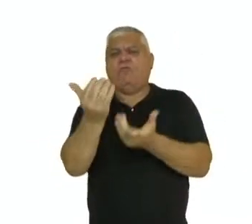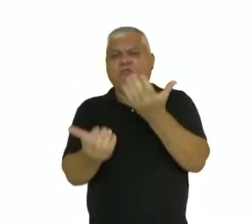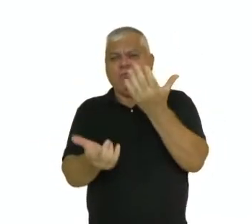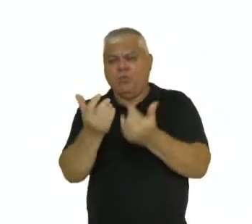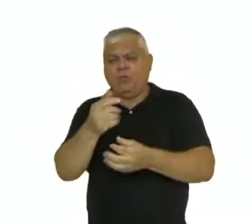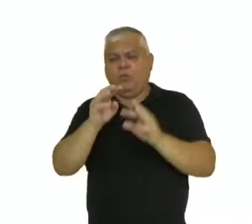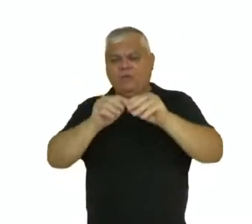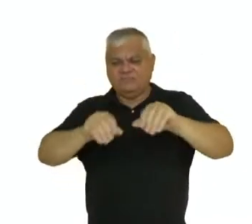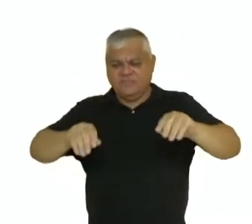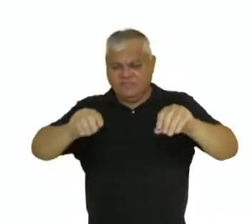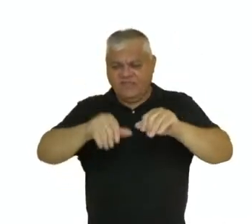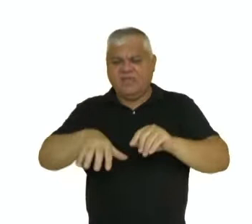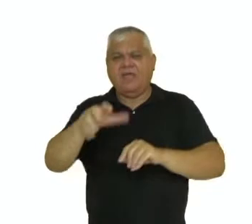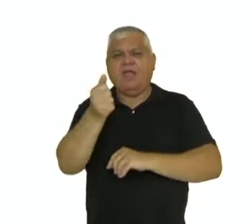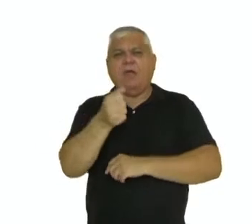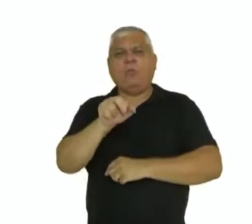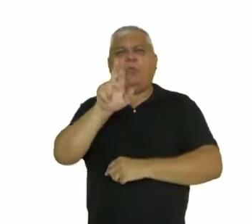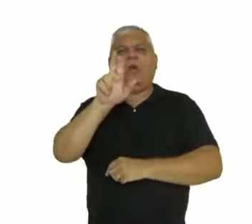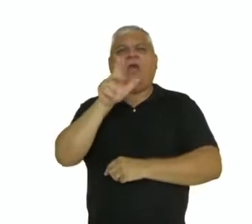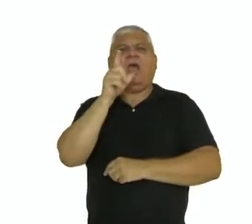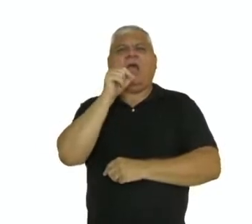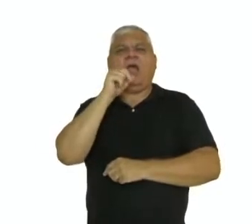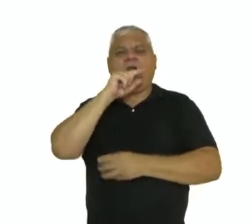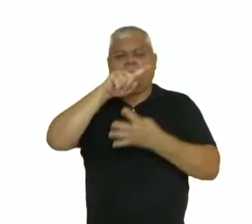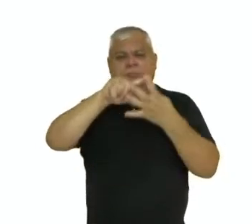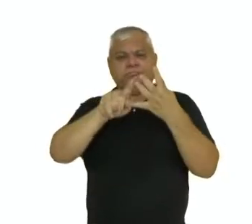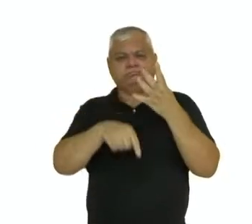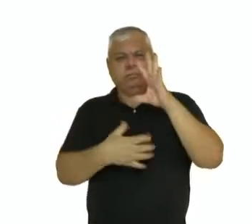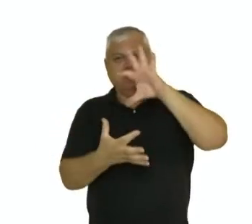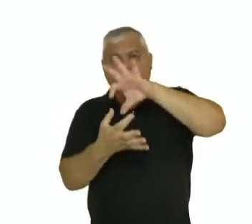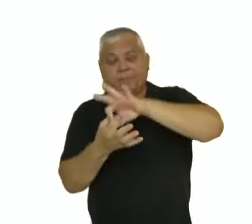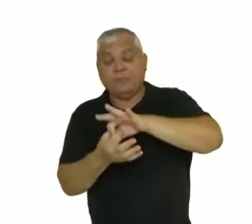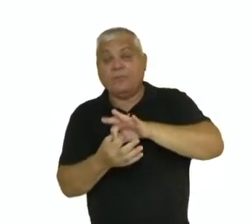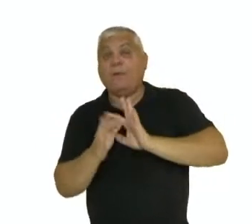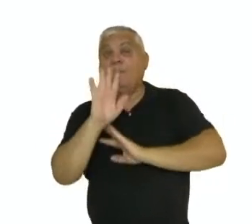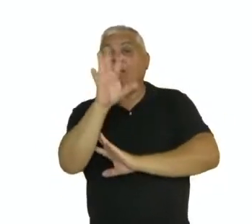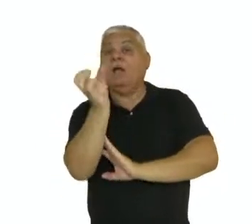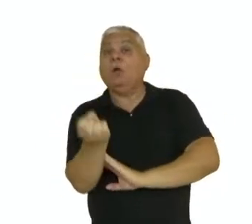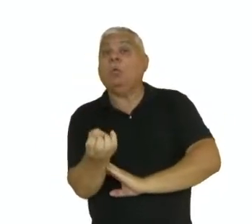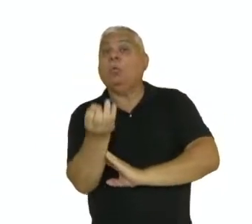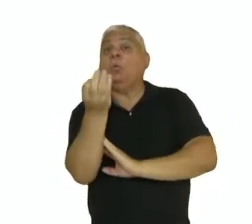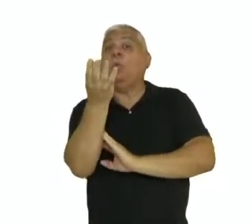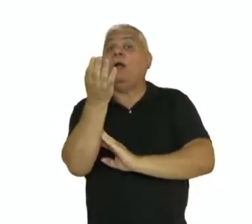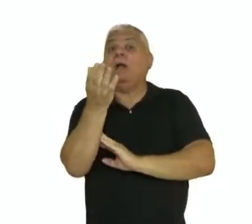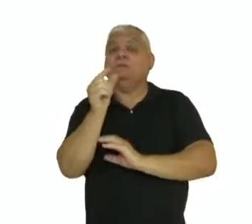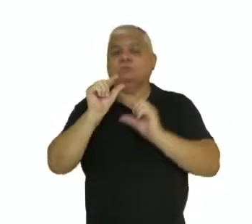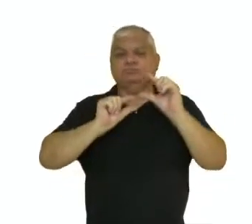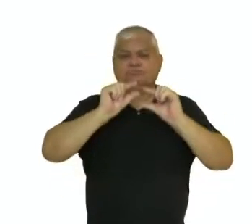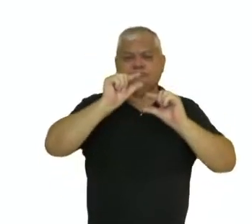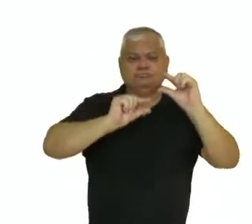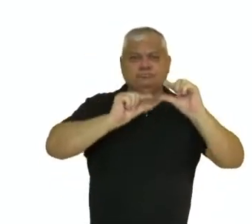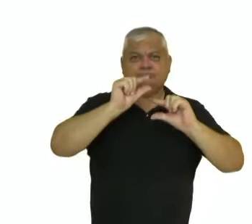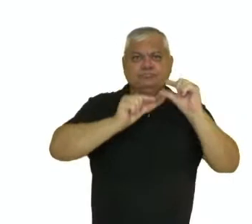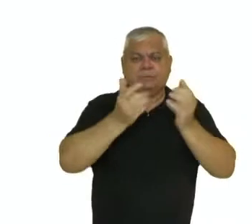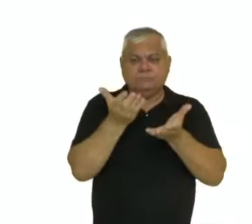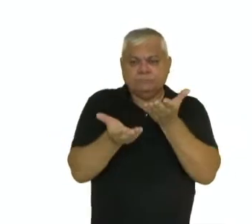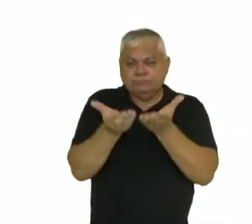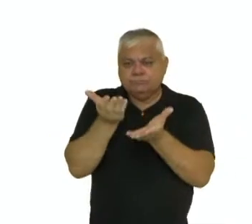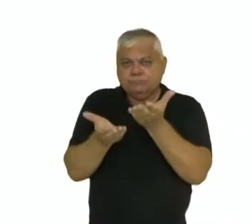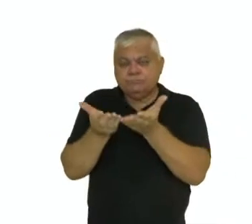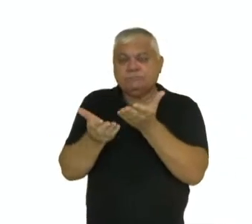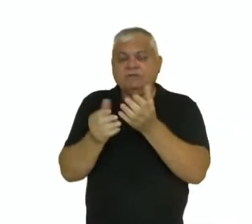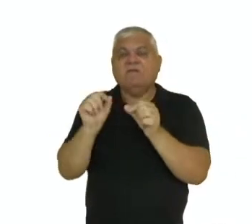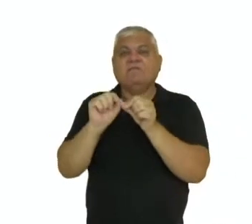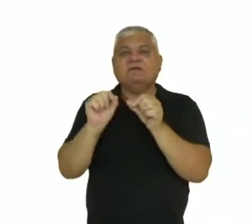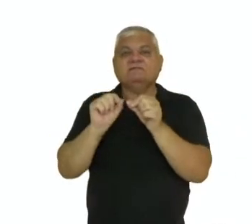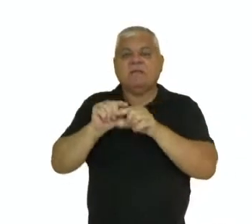o ar e a água, sendo que a quantidade entre esses elementos existentes nas substâncias formariam matérias diferentes,